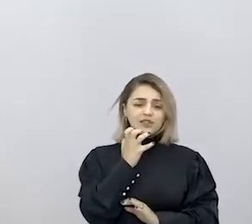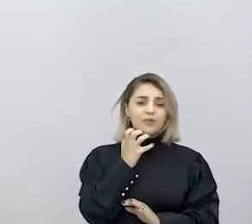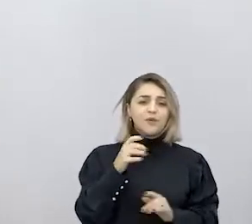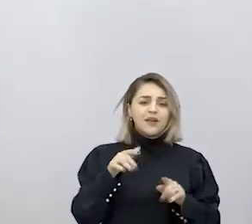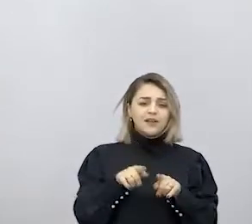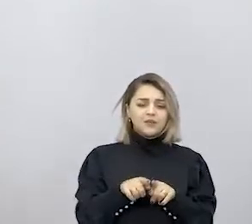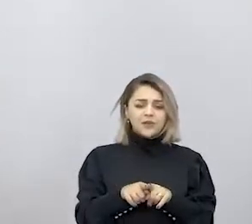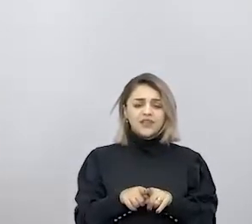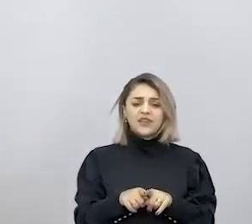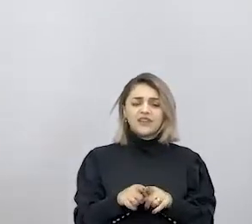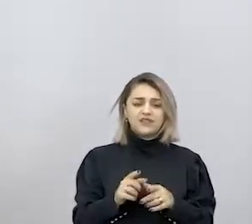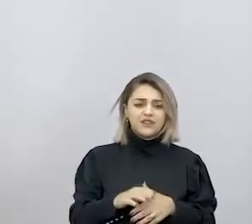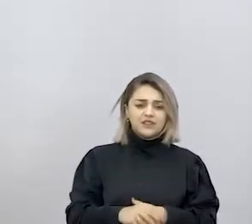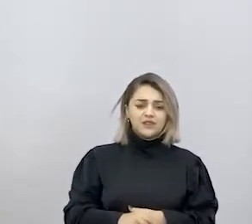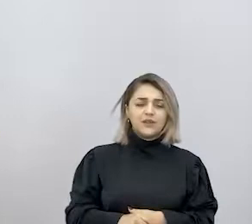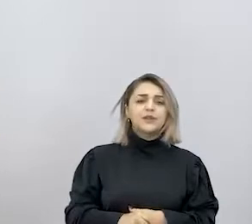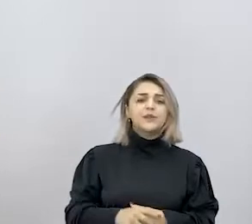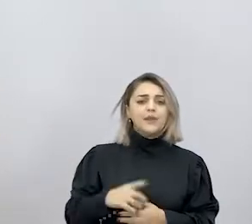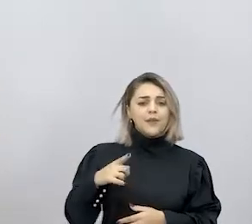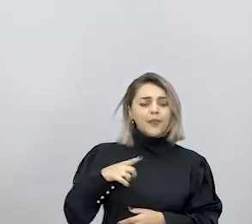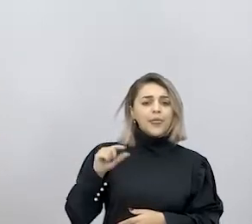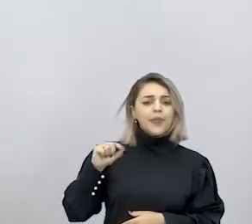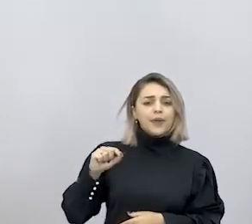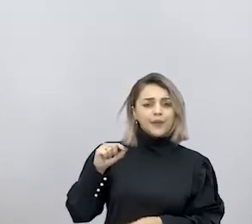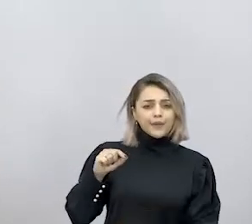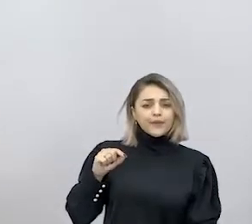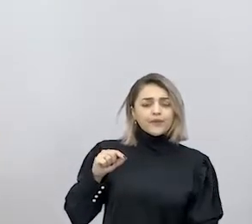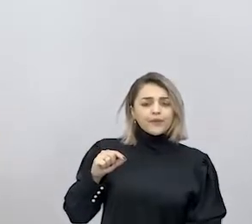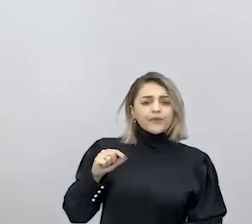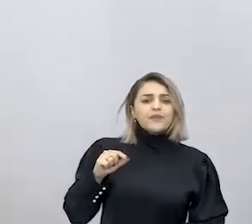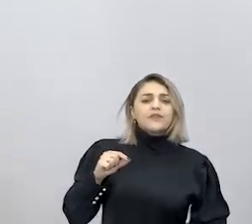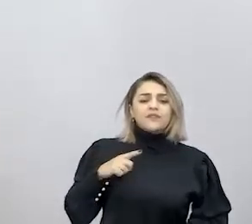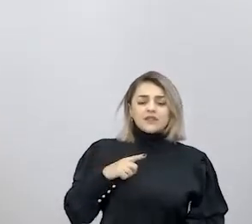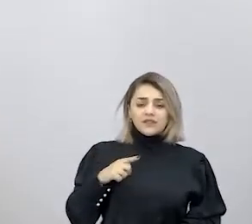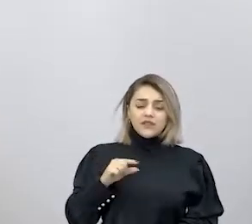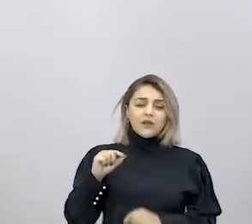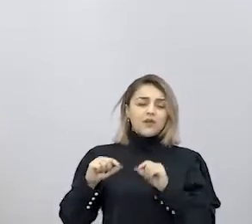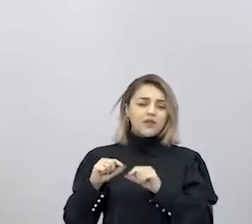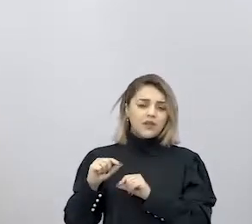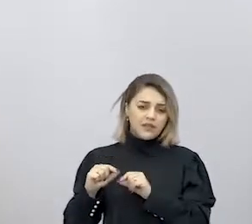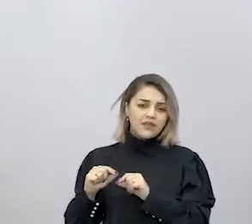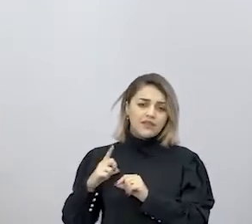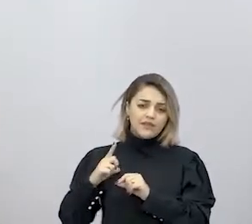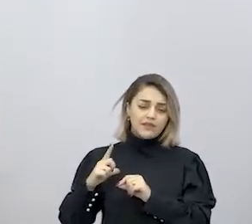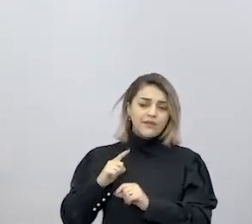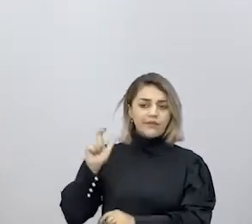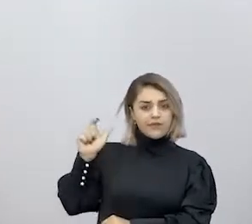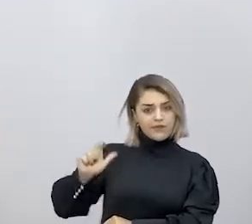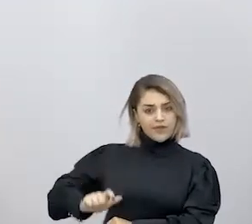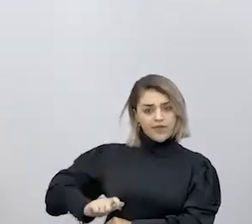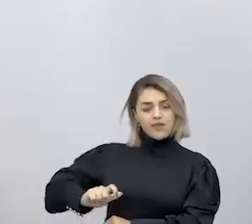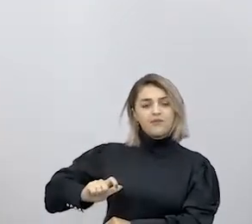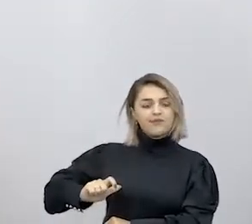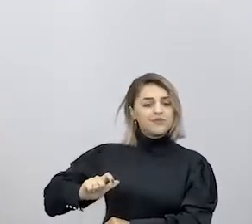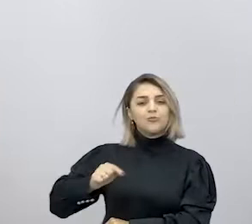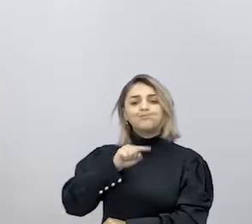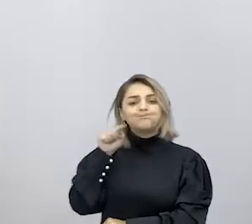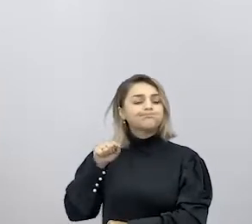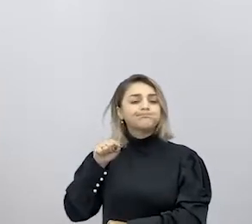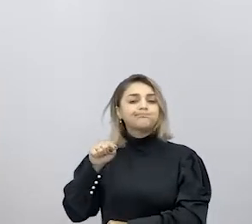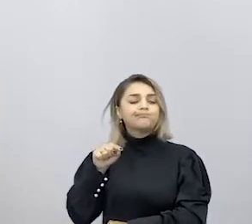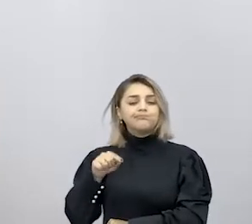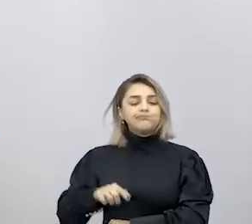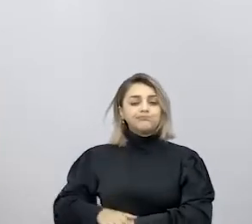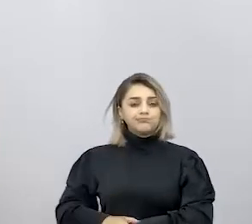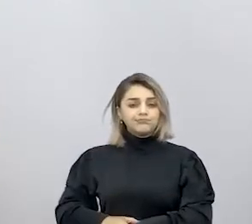é indeterminado. Sim. Vou repetir, eu acho que foi meio confuso, meu aparelho está complicado hoje. O sujeito indeterminado. É aquela coisa